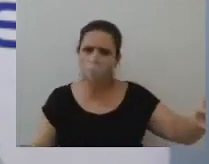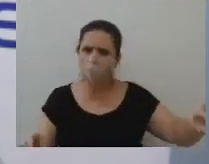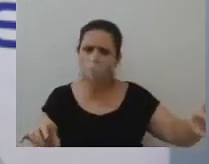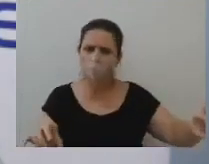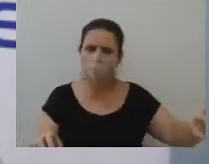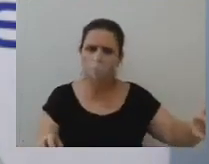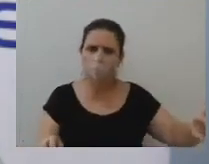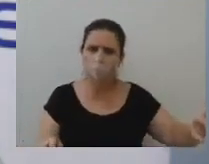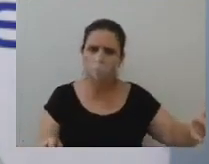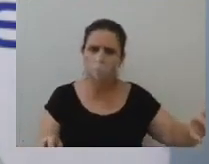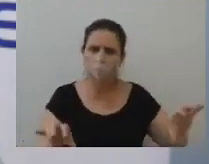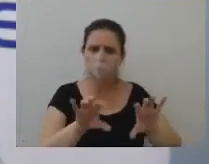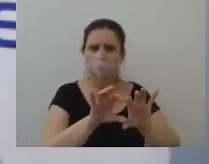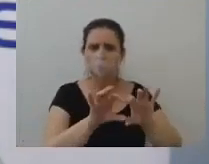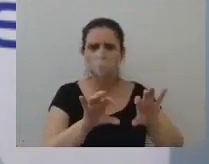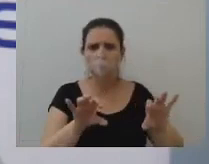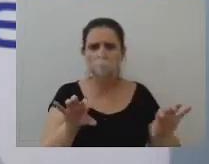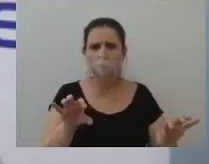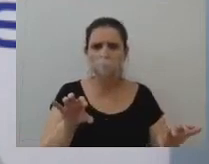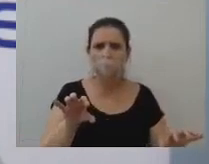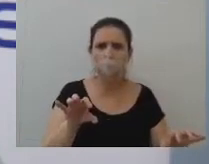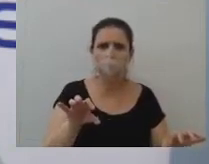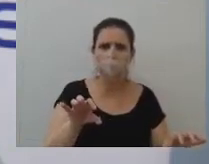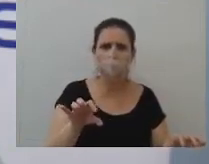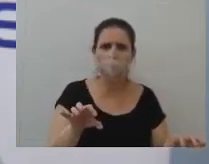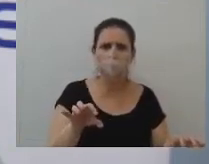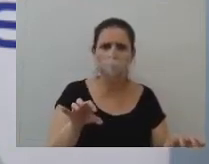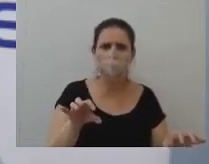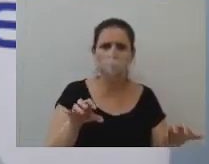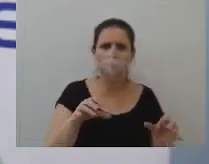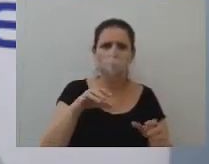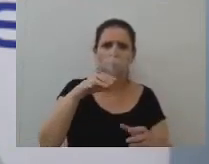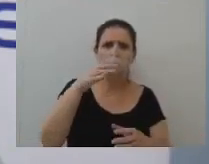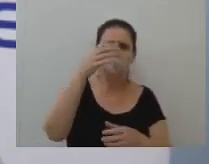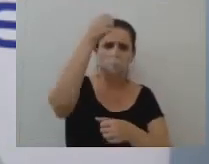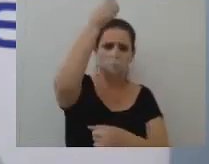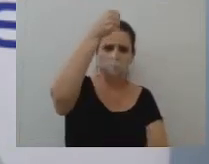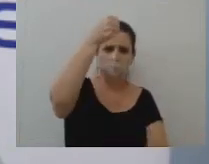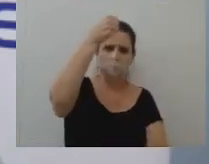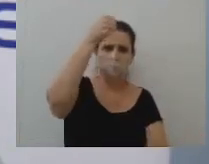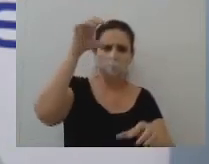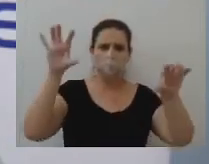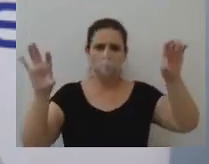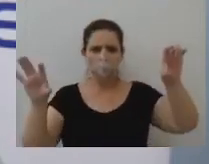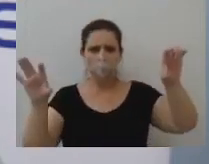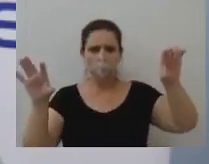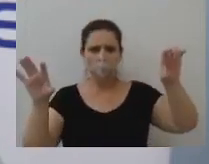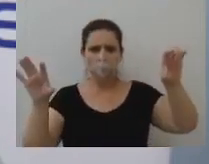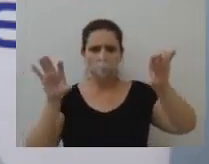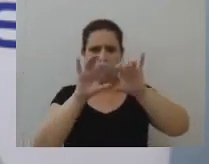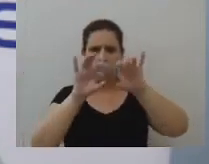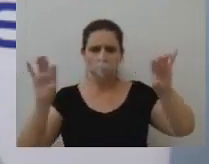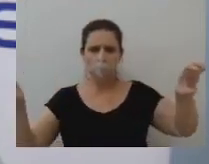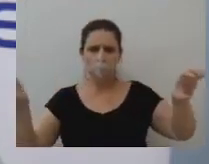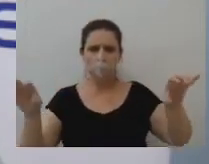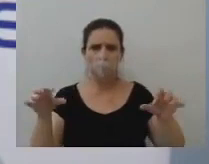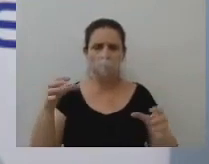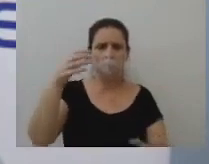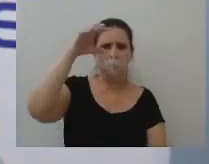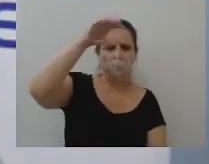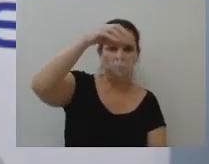todo mundo do mesmo nível. Mas se eu coloco ele na vertical, a tendência é que esse ar quente